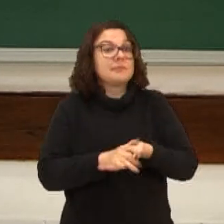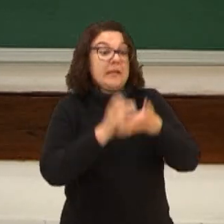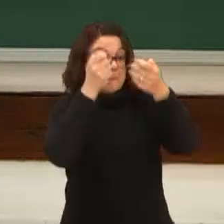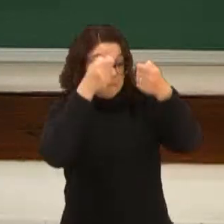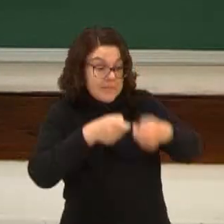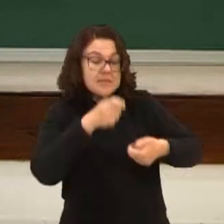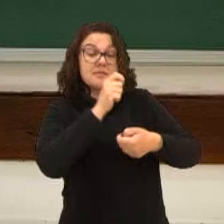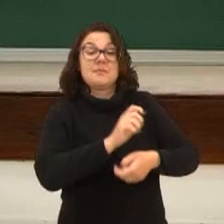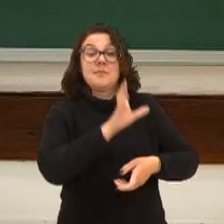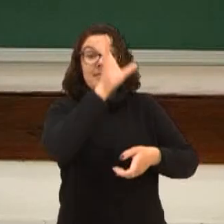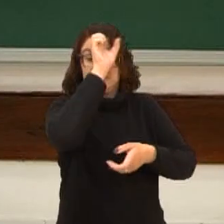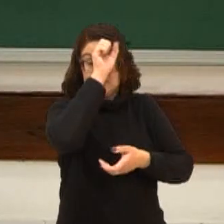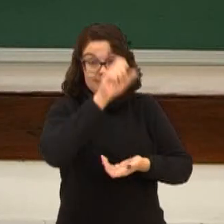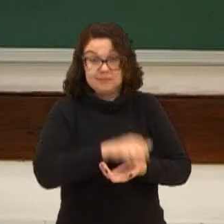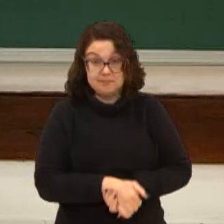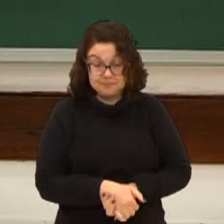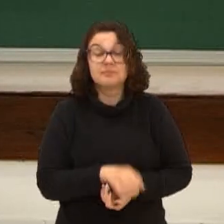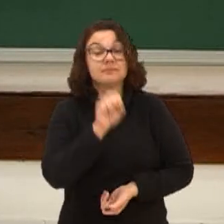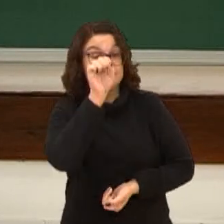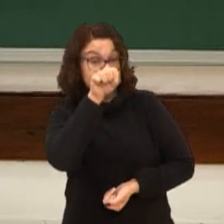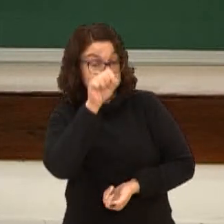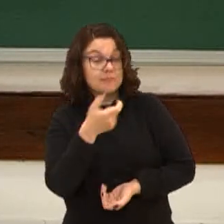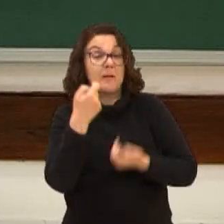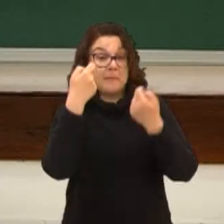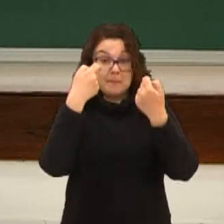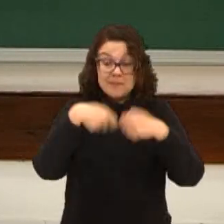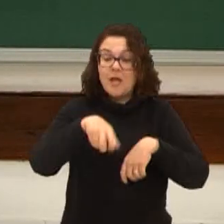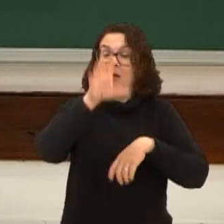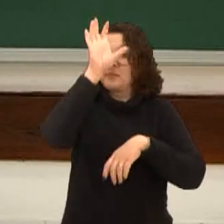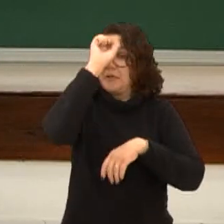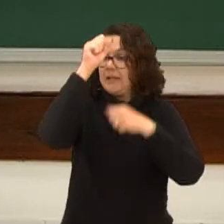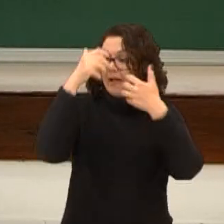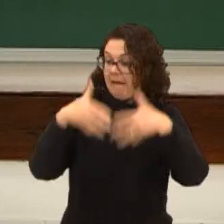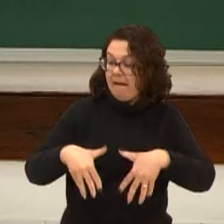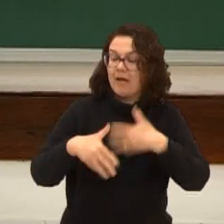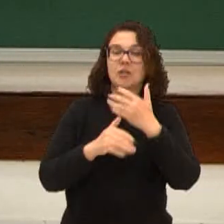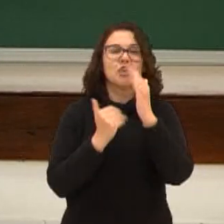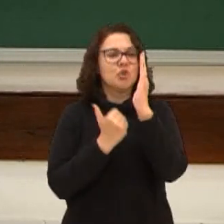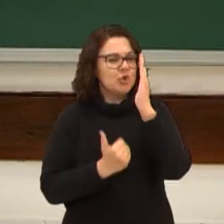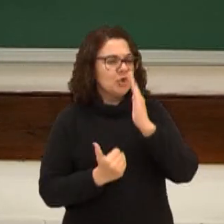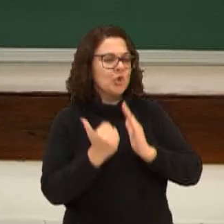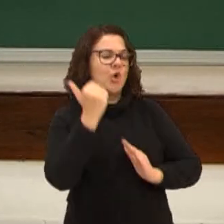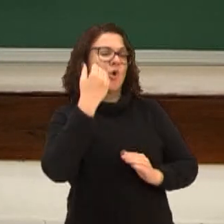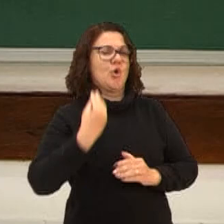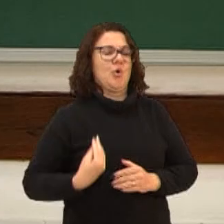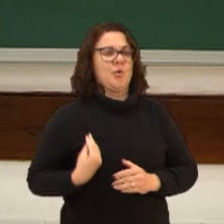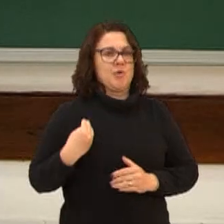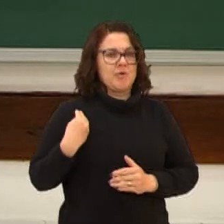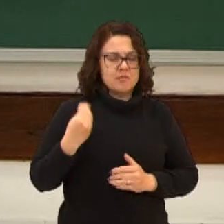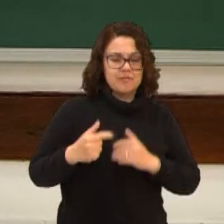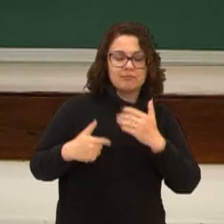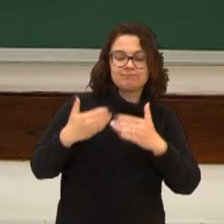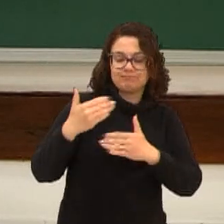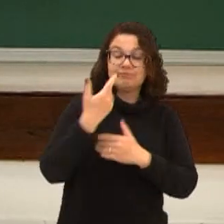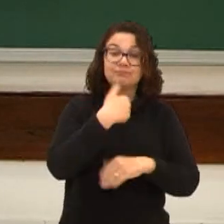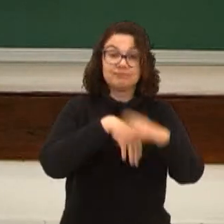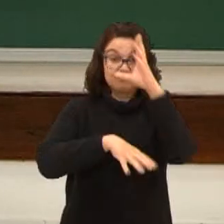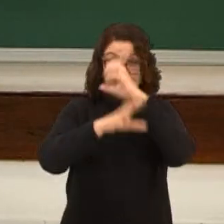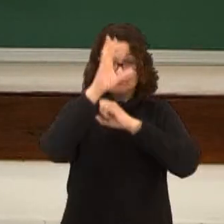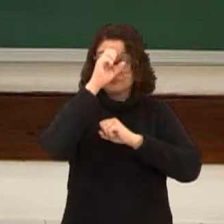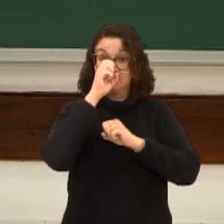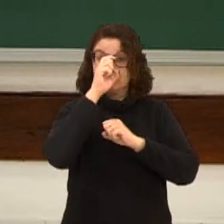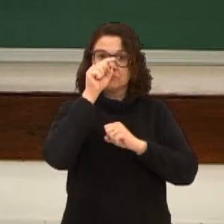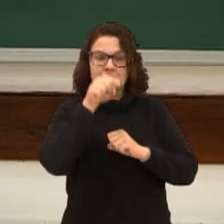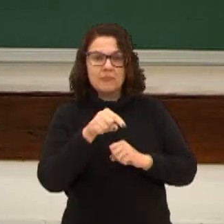deve aprender? Ele precisa aprender? Precisa sim, precisa aprender muito, né? Durante toda a nossa vida, nós estamos aprendendo,